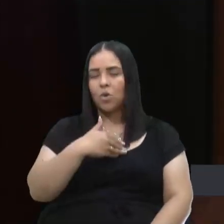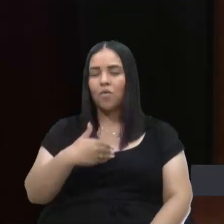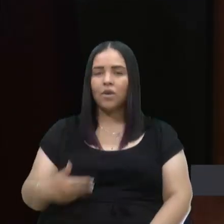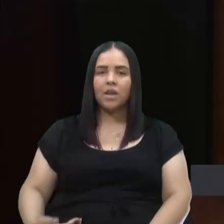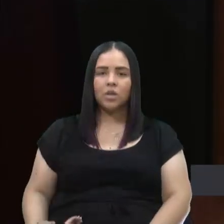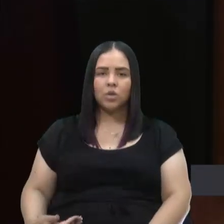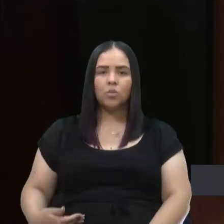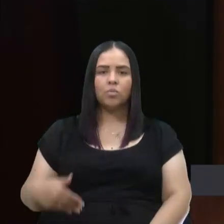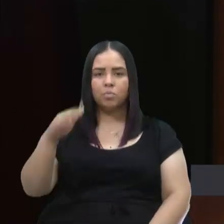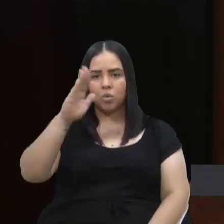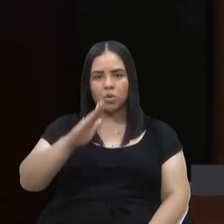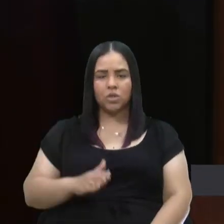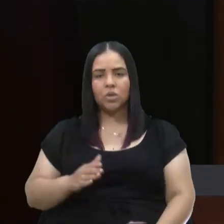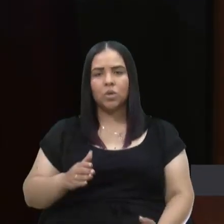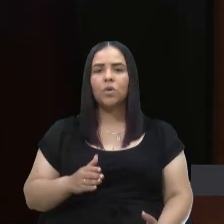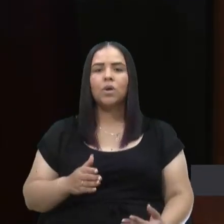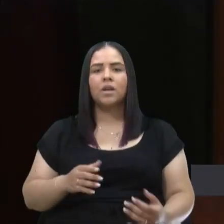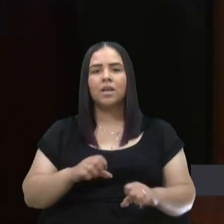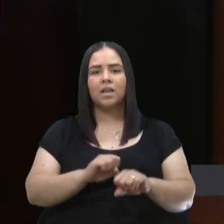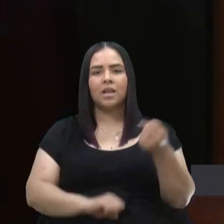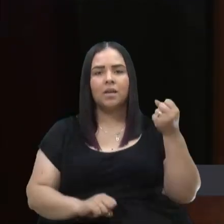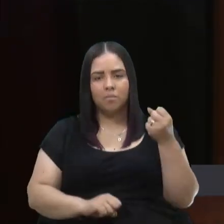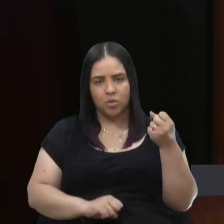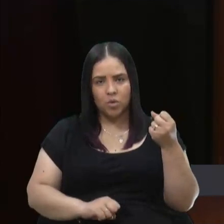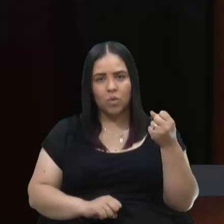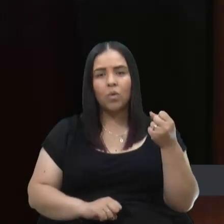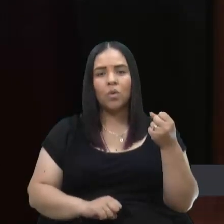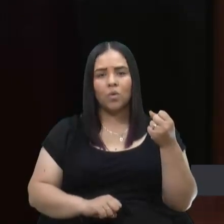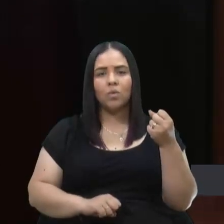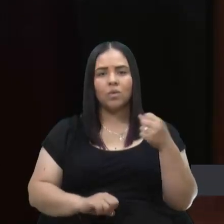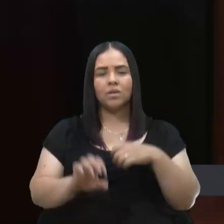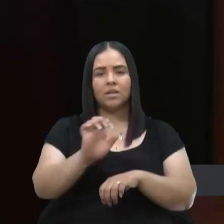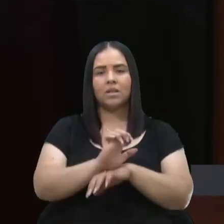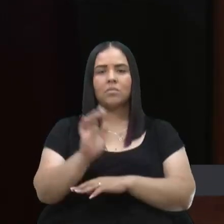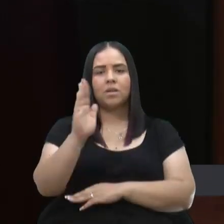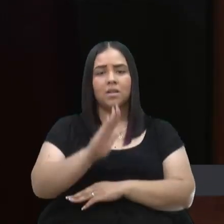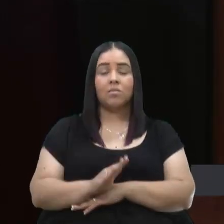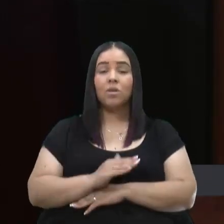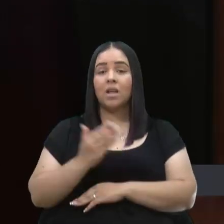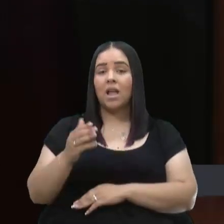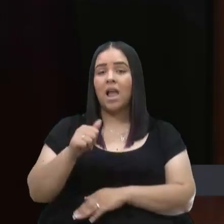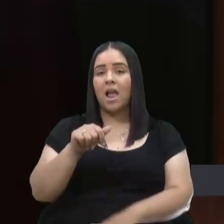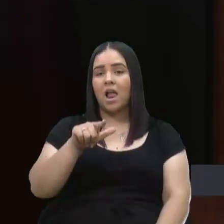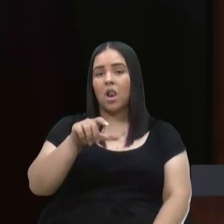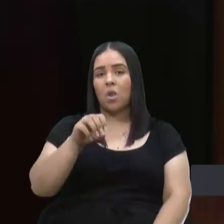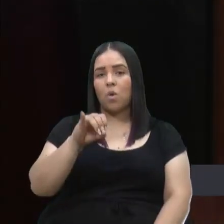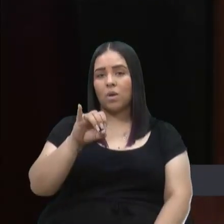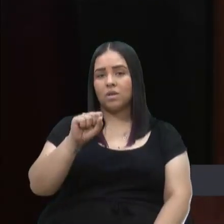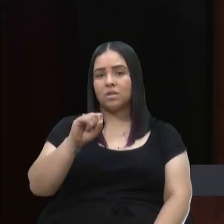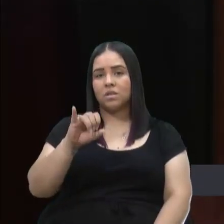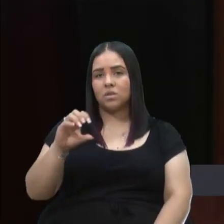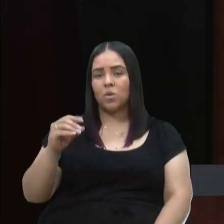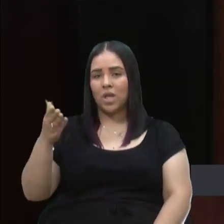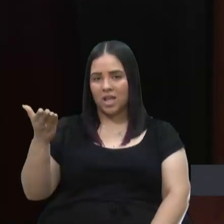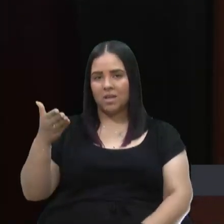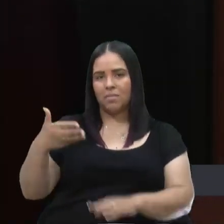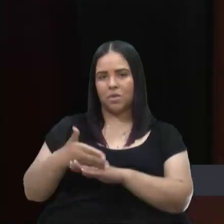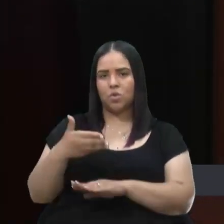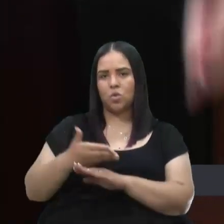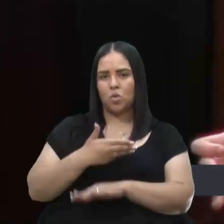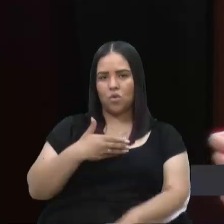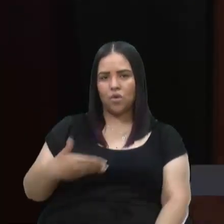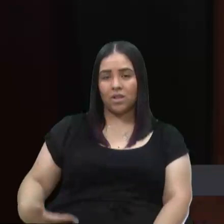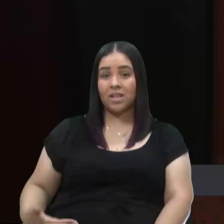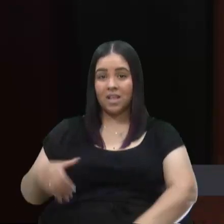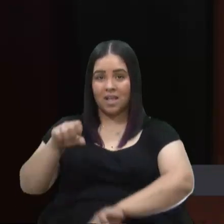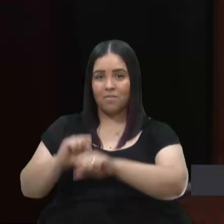quebrou o Estado brasileiro. Quem diz isso é Aloysio Mercadante, que participou do governo que